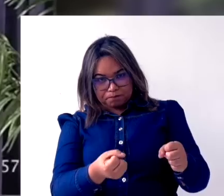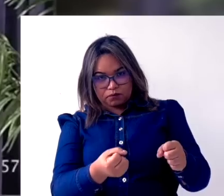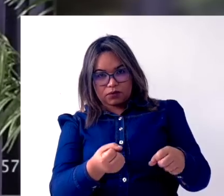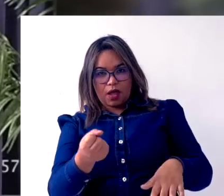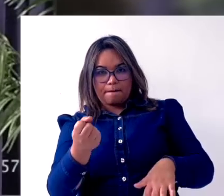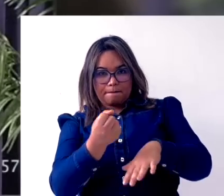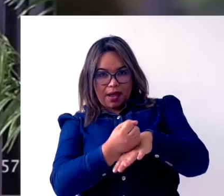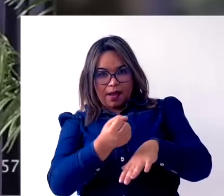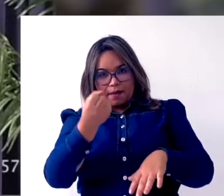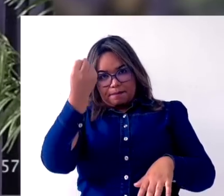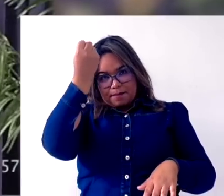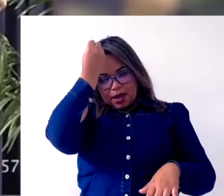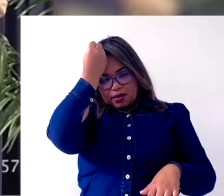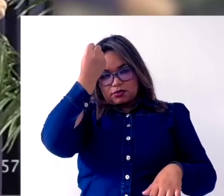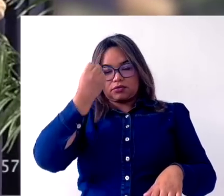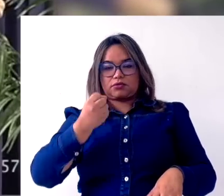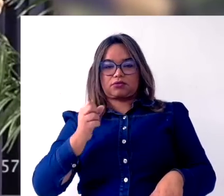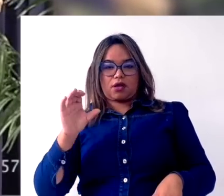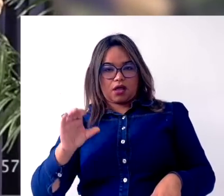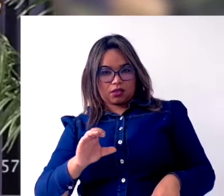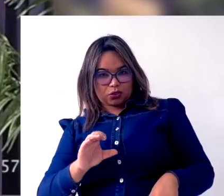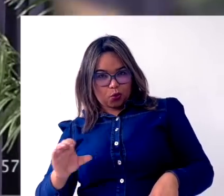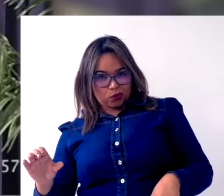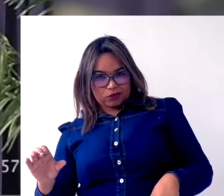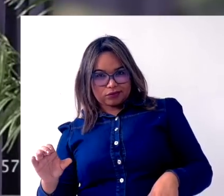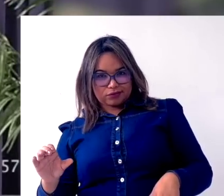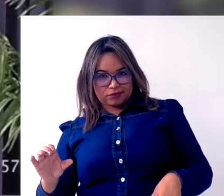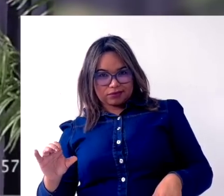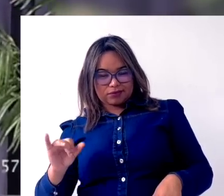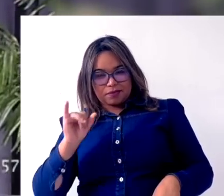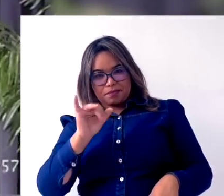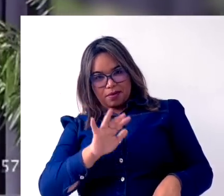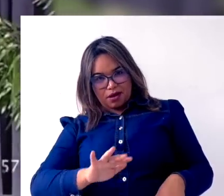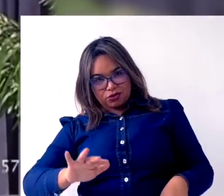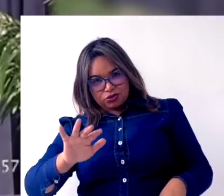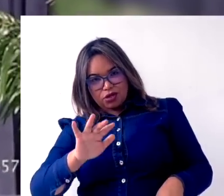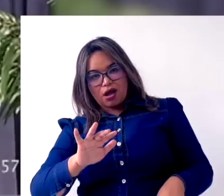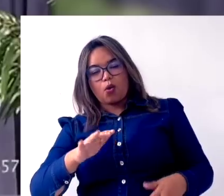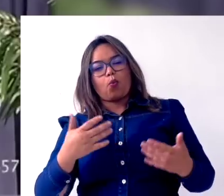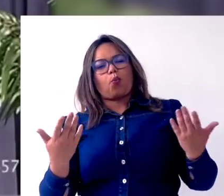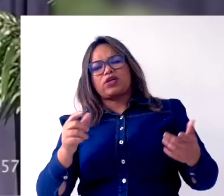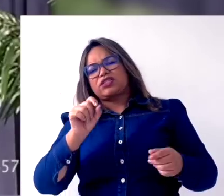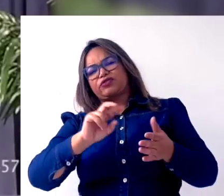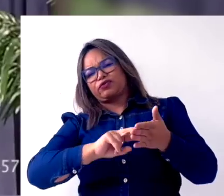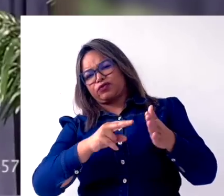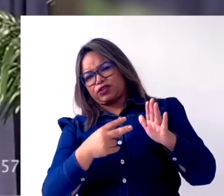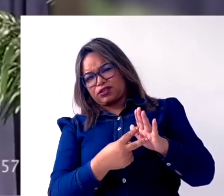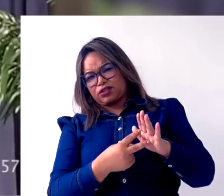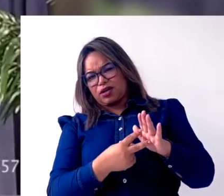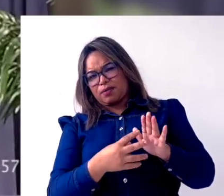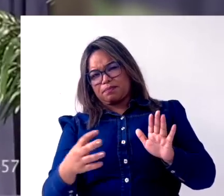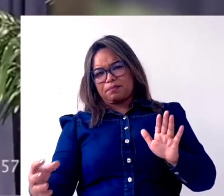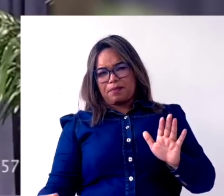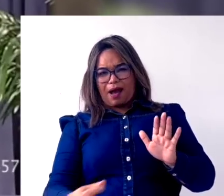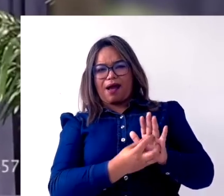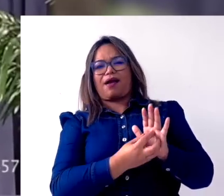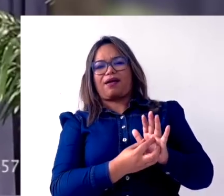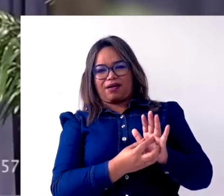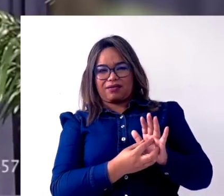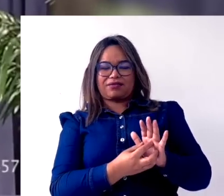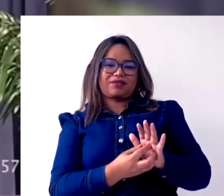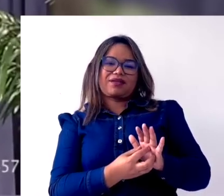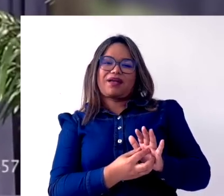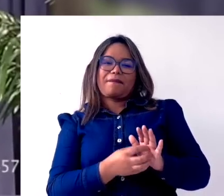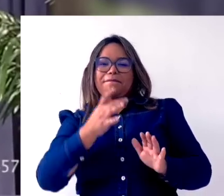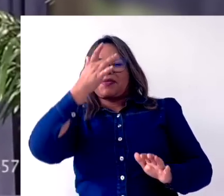besta, da primeira besta, você precisa perguntar, o que é a marca da primeira besta? Hoje as pessoas pensam que é uma marca